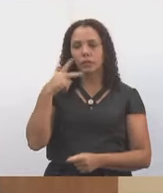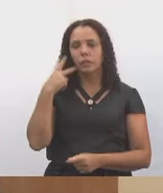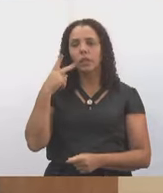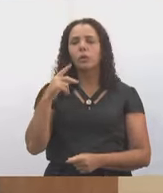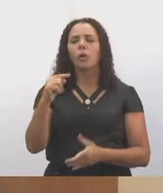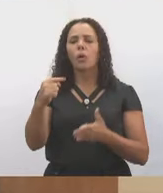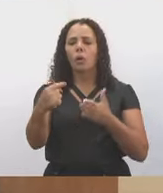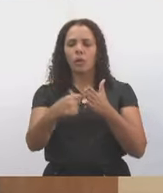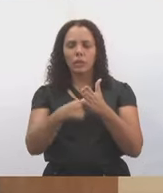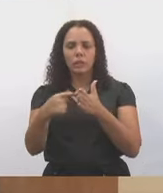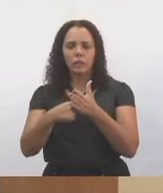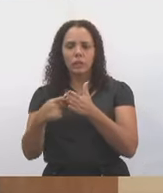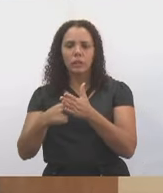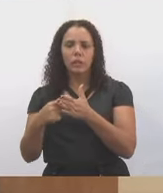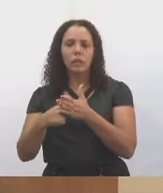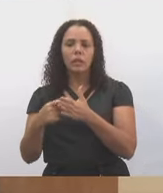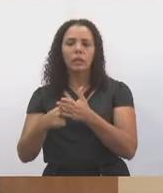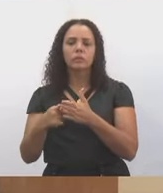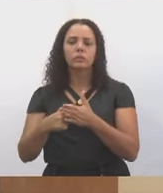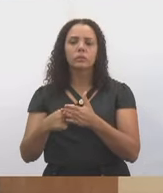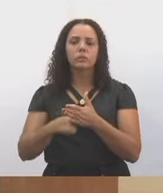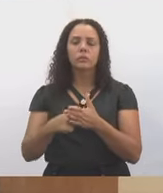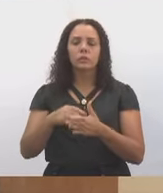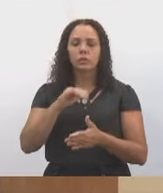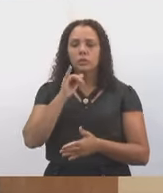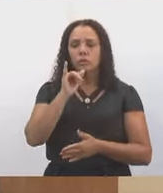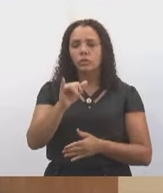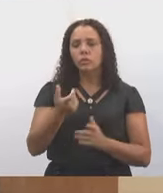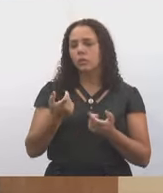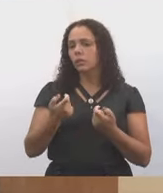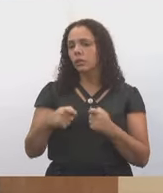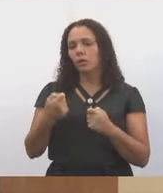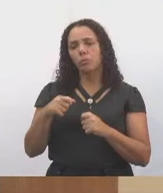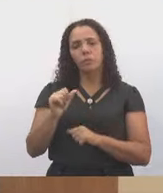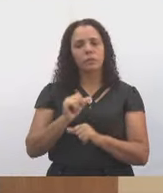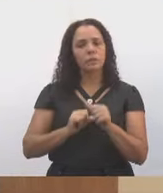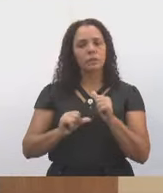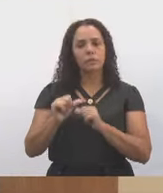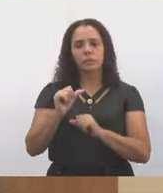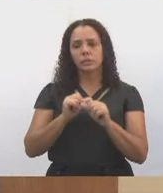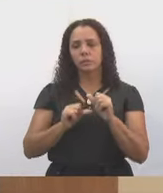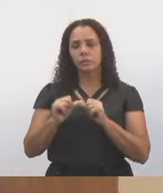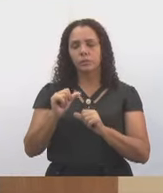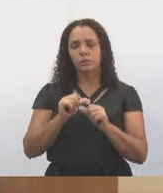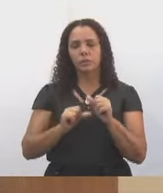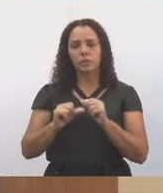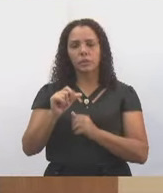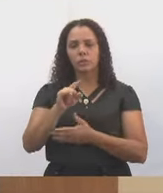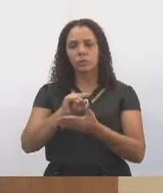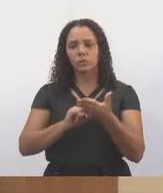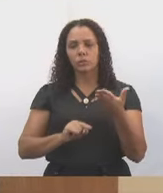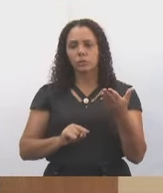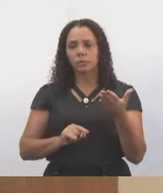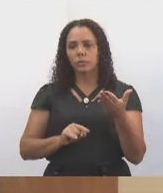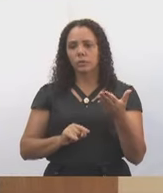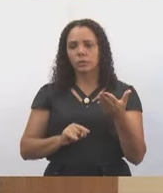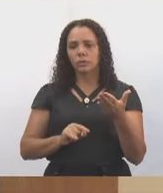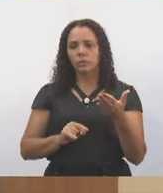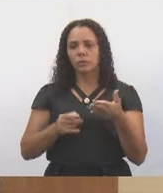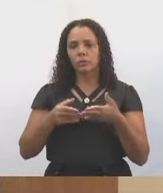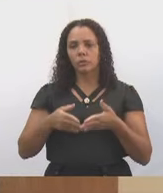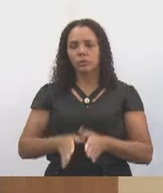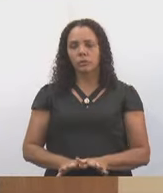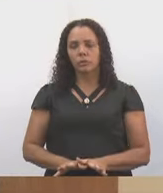questionado e dizendo que não haveria necessidade de ser mudado o documento de